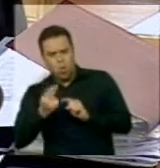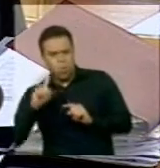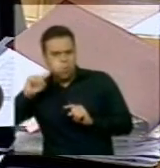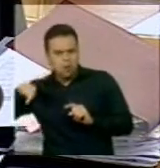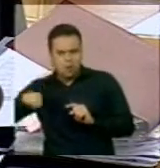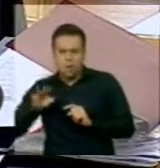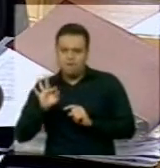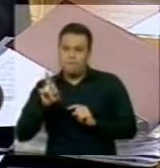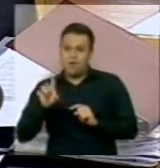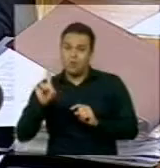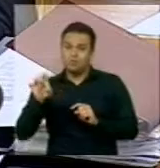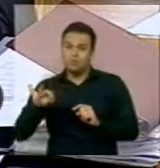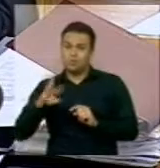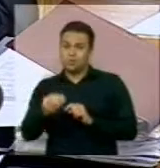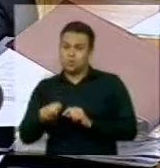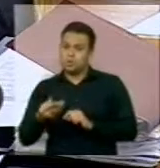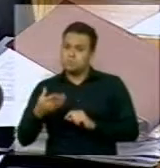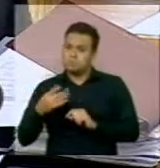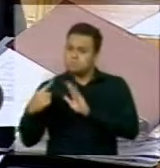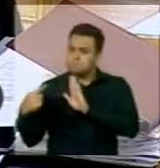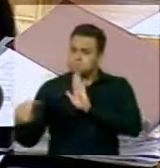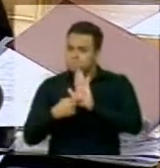todos acionarem o Ministério Público, e aí todos